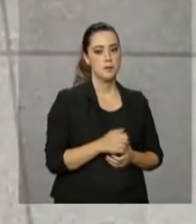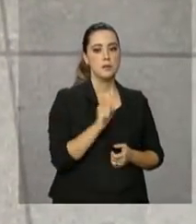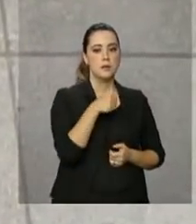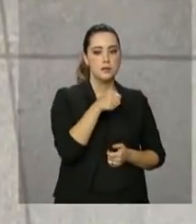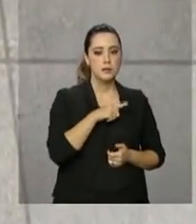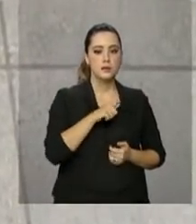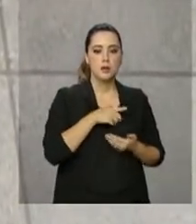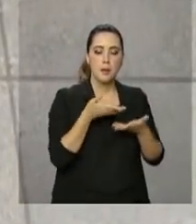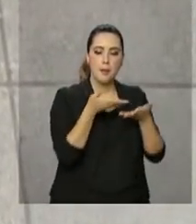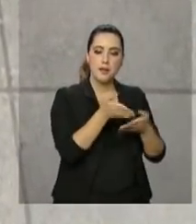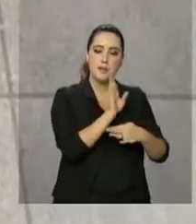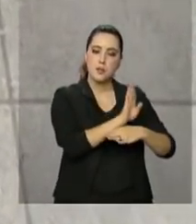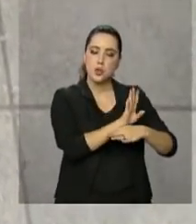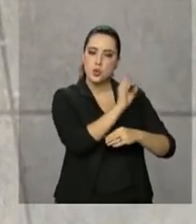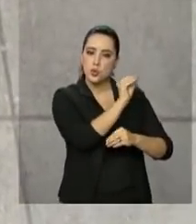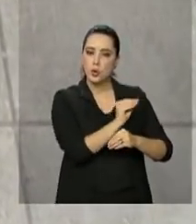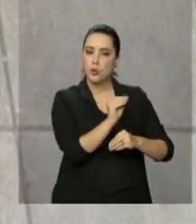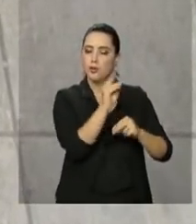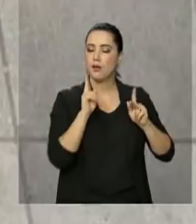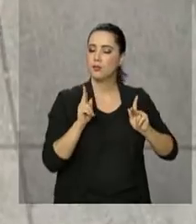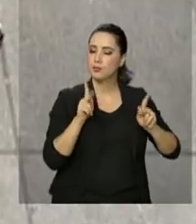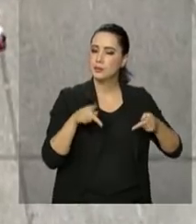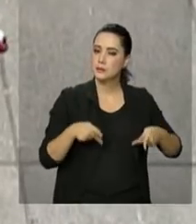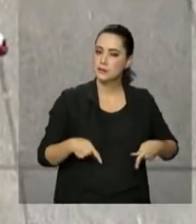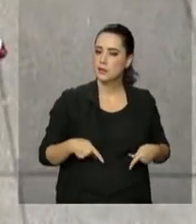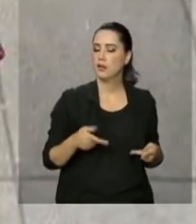missões de assistência humanitária, assistência